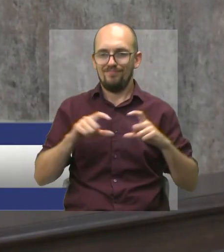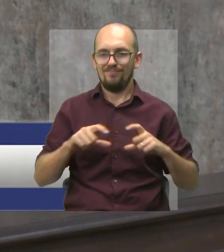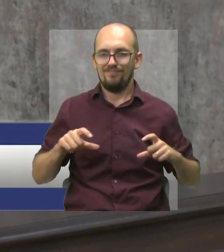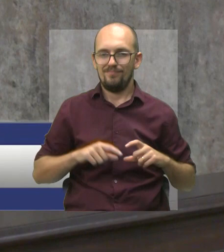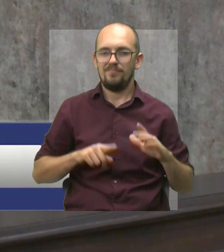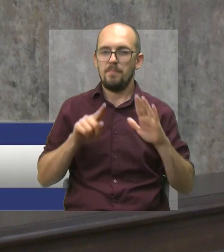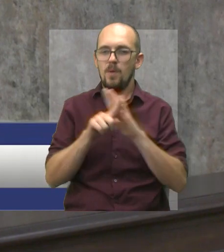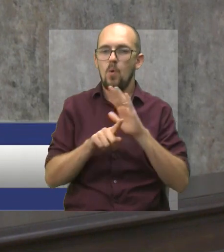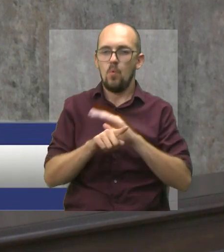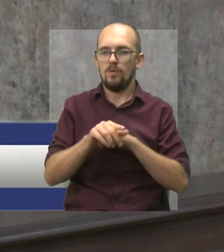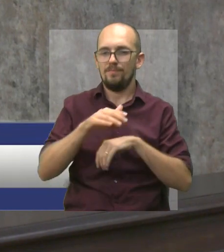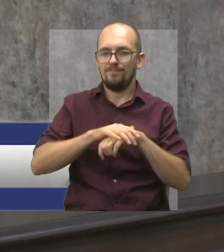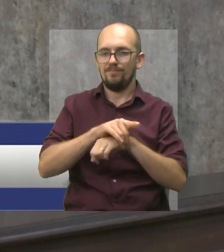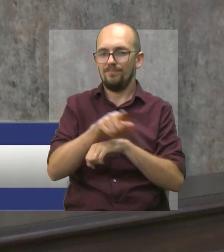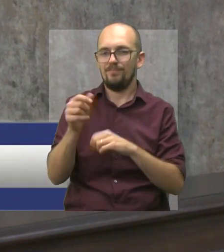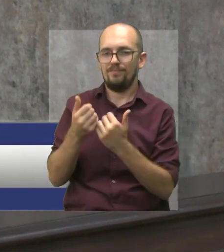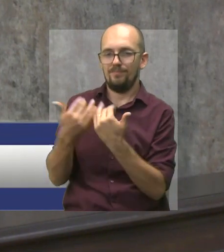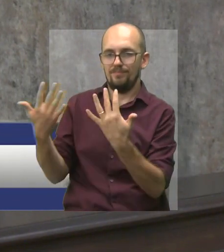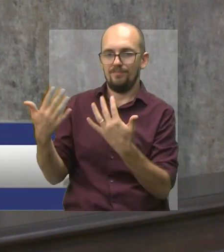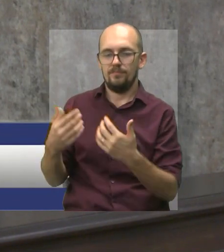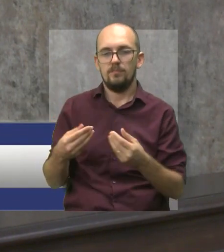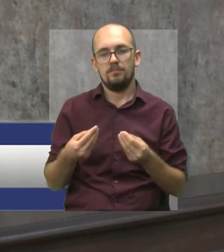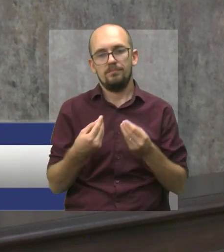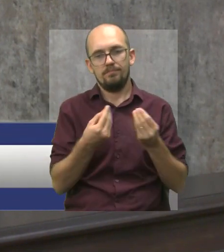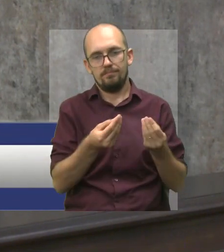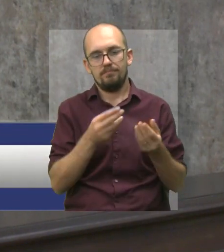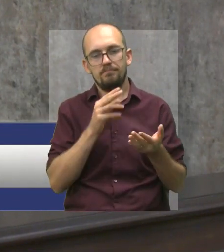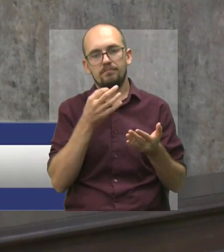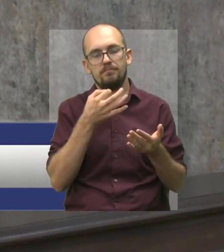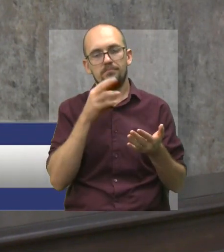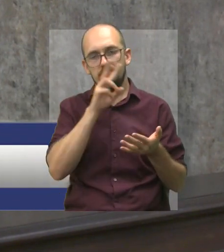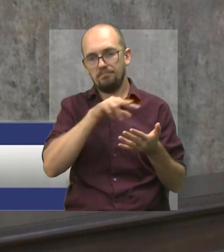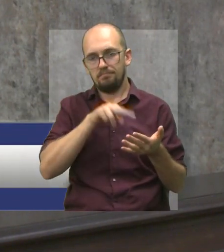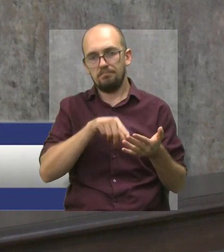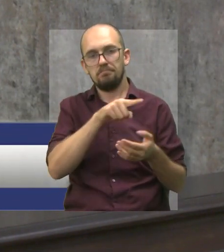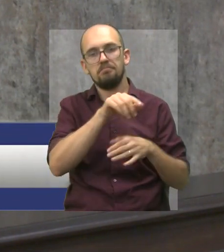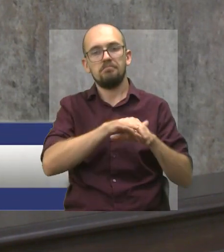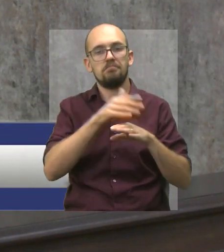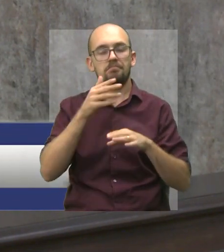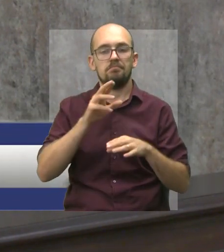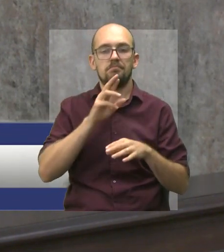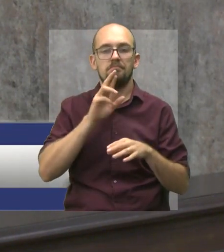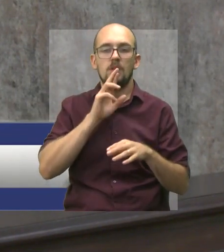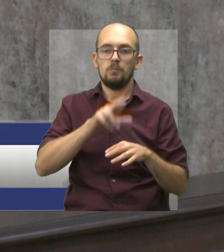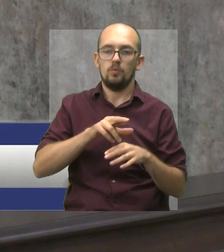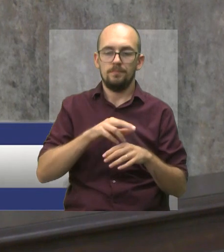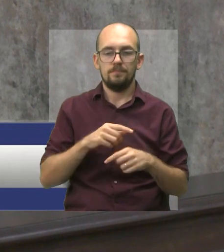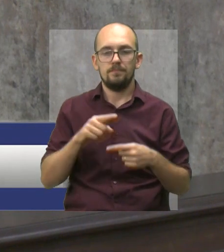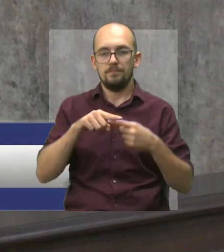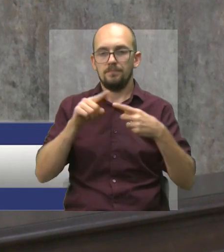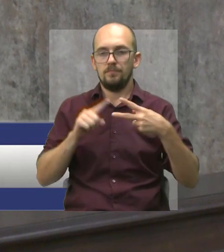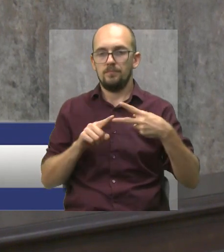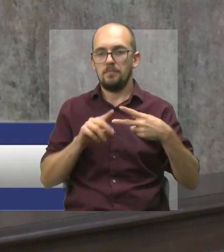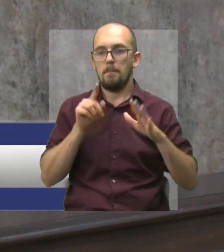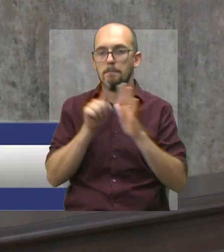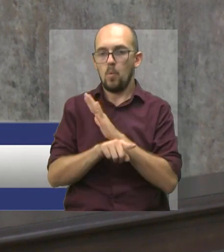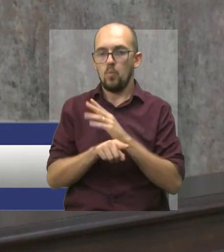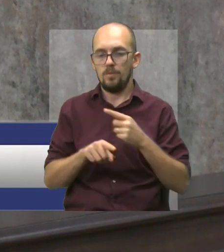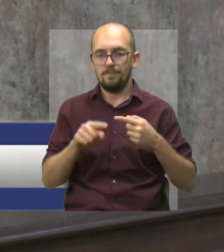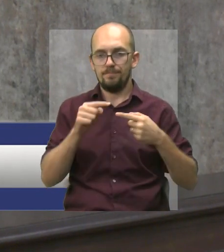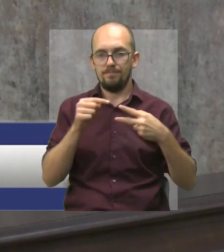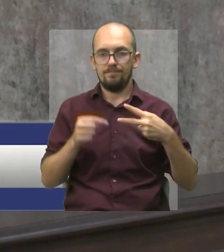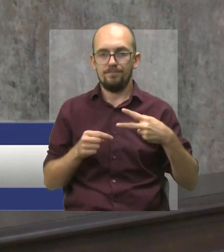por vocês, para que os nossos palestrantes possam responder. Nós temos duas perguntas aqui. Vou ler